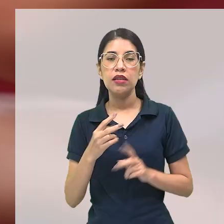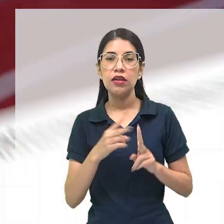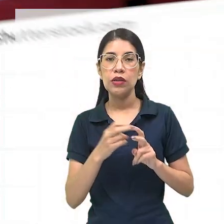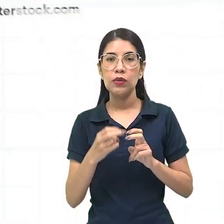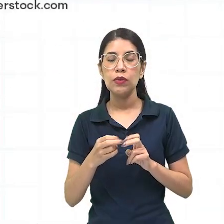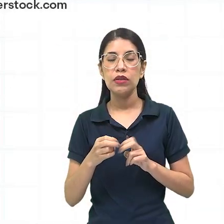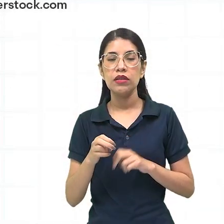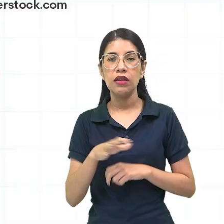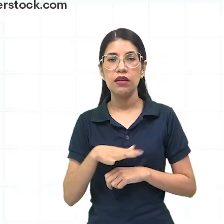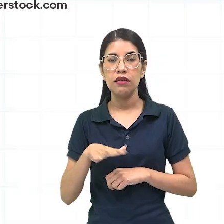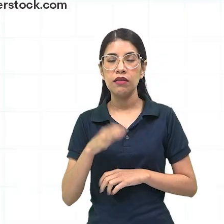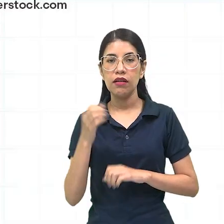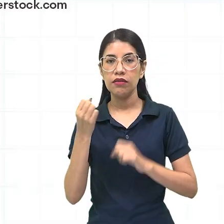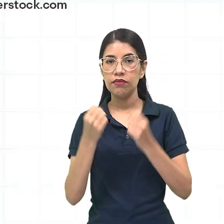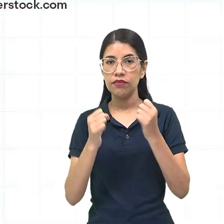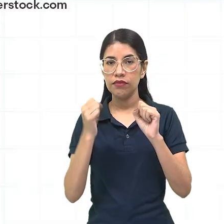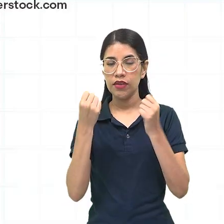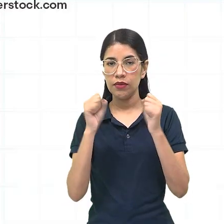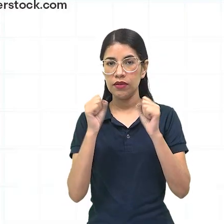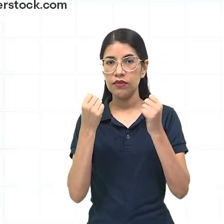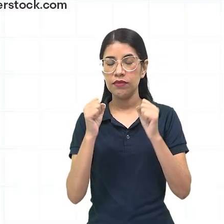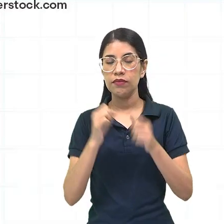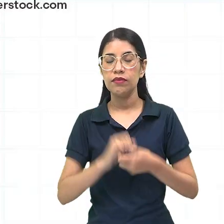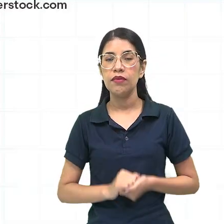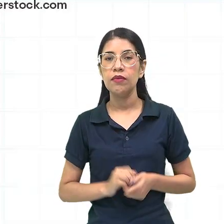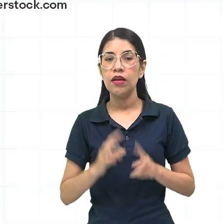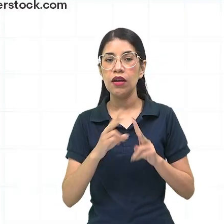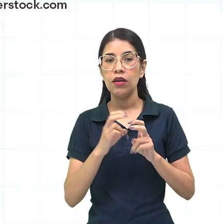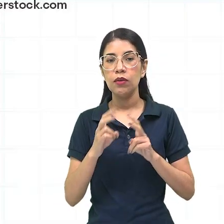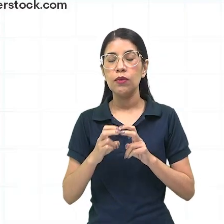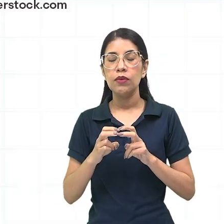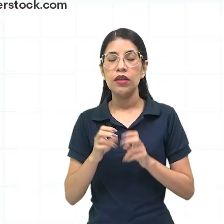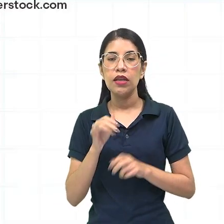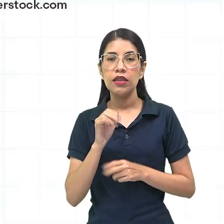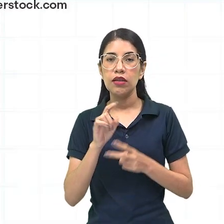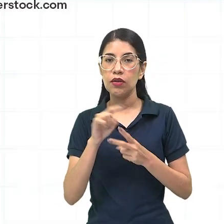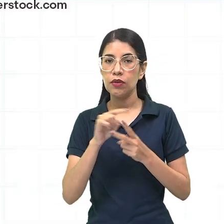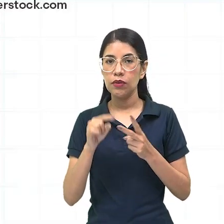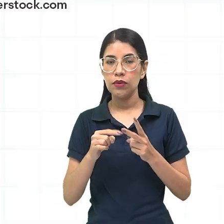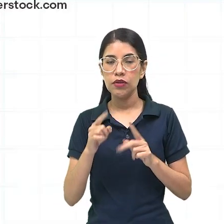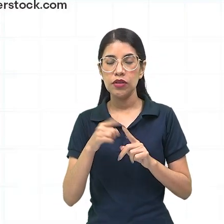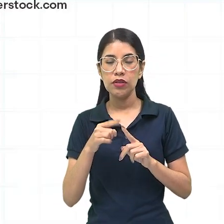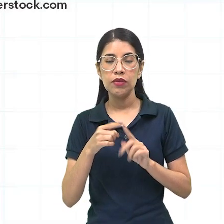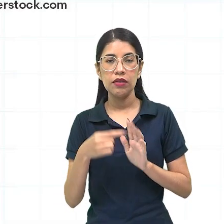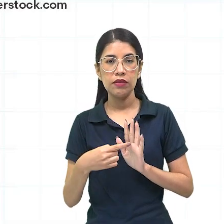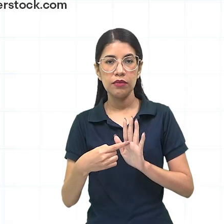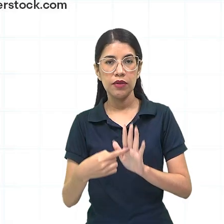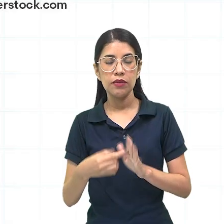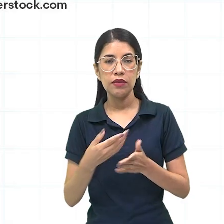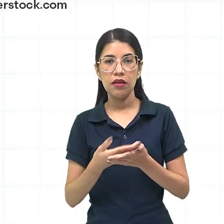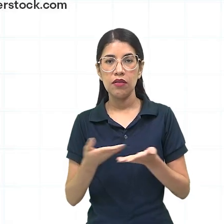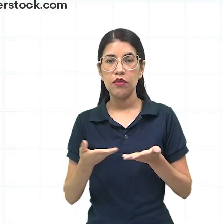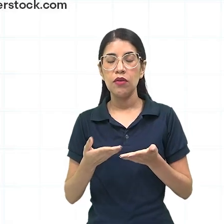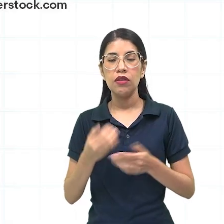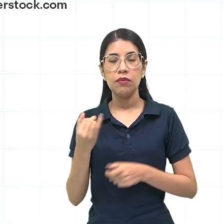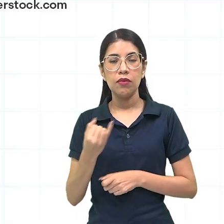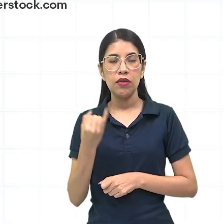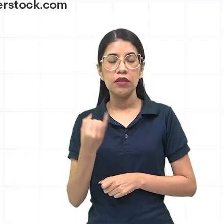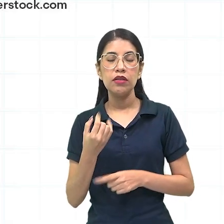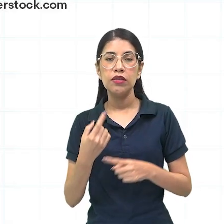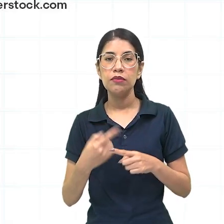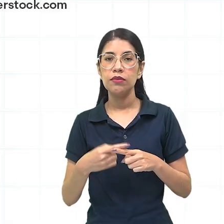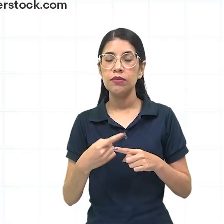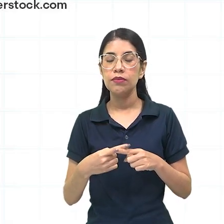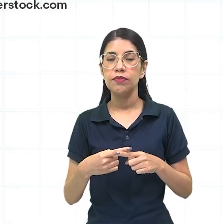na educação física. As lutas como a greco-romana e a livre são importantes na educação